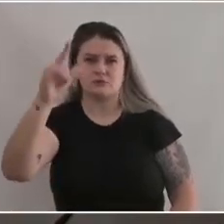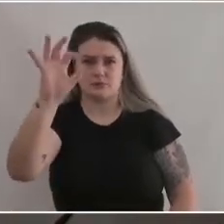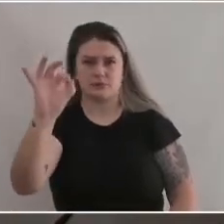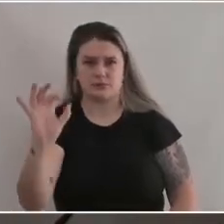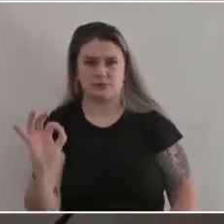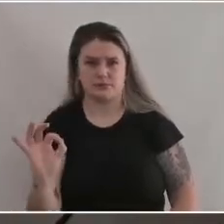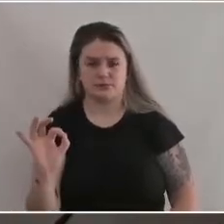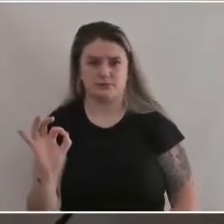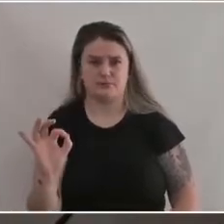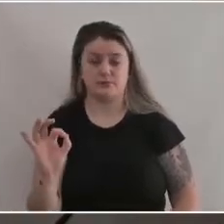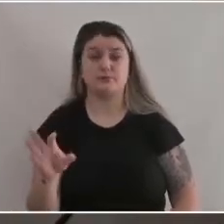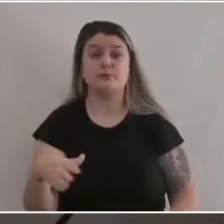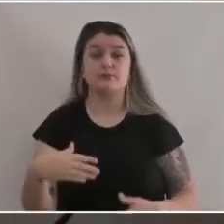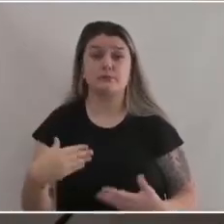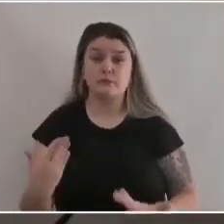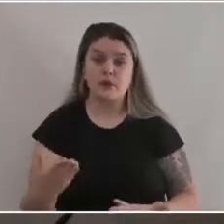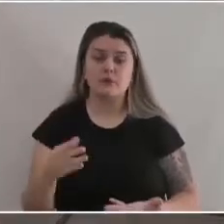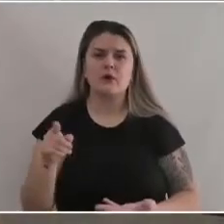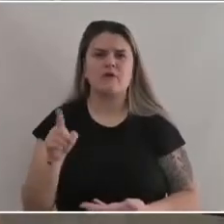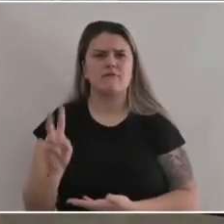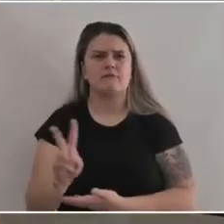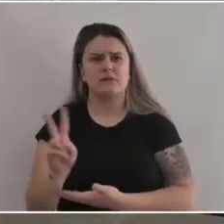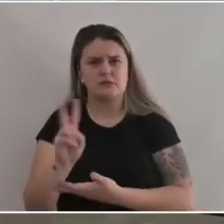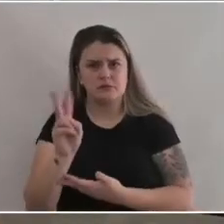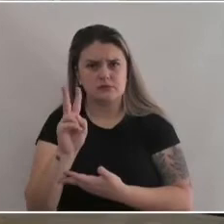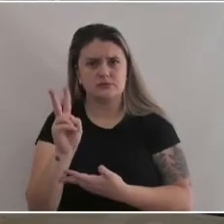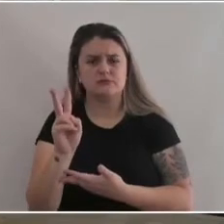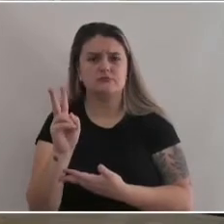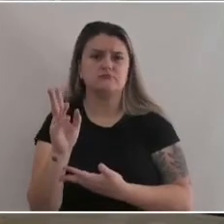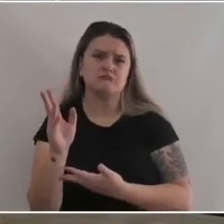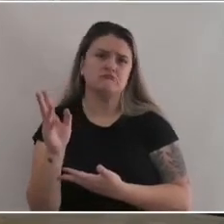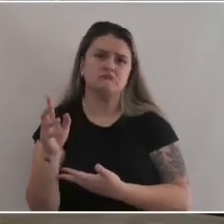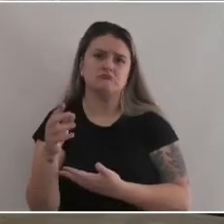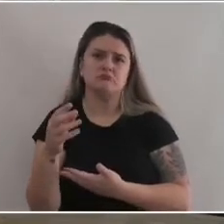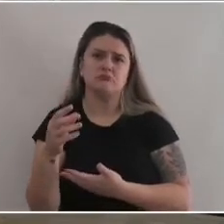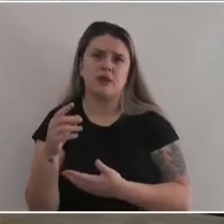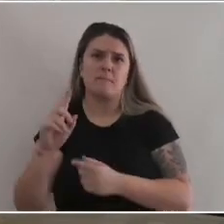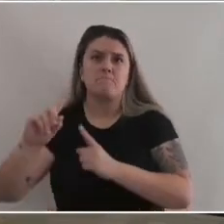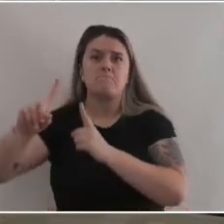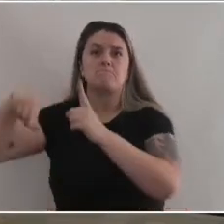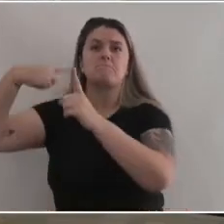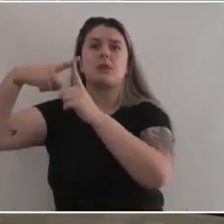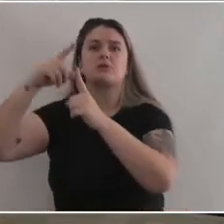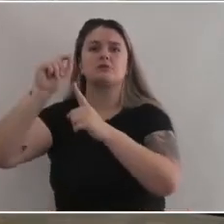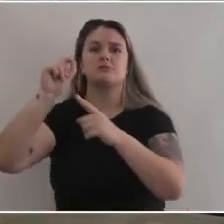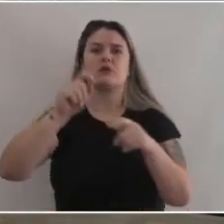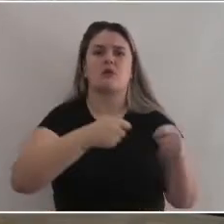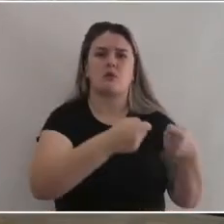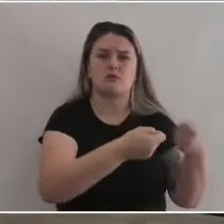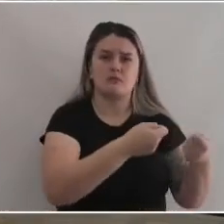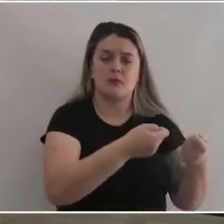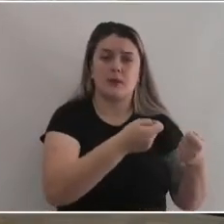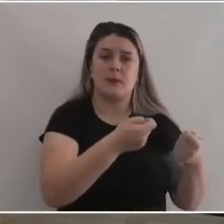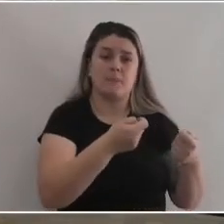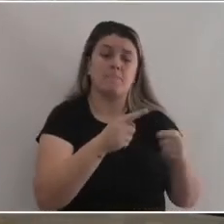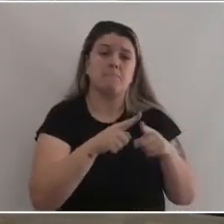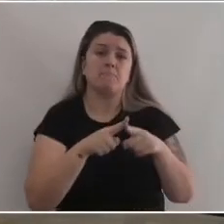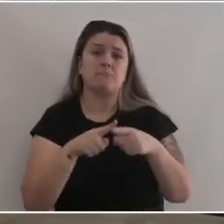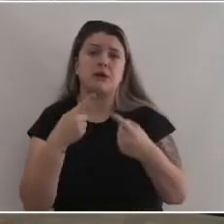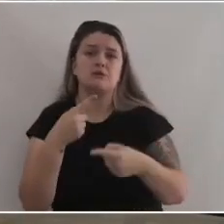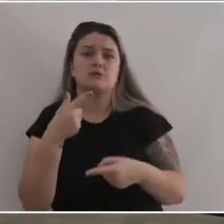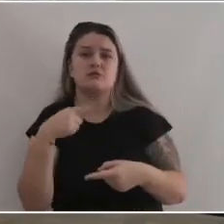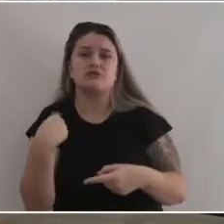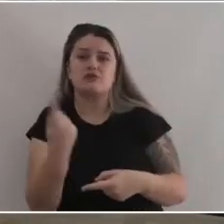420,52%. Então, esse é um valor bastante acima do que foi orçado, porém é um